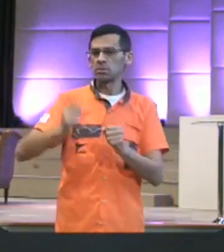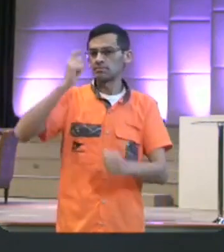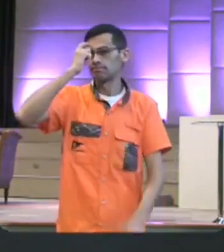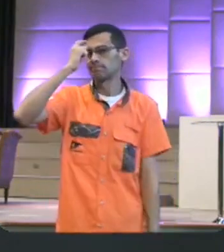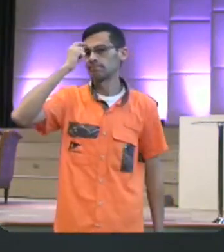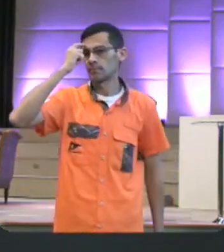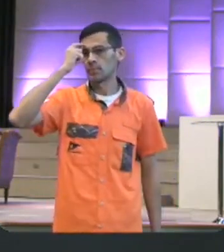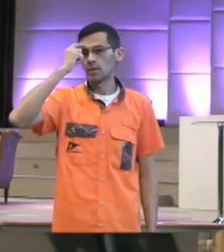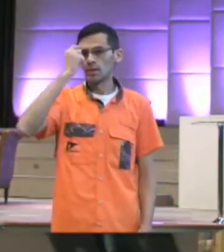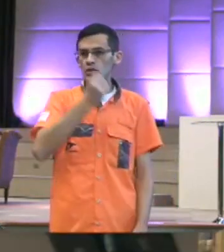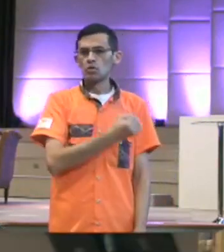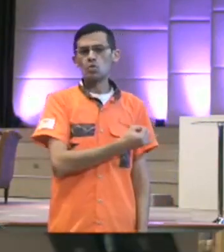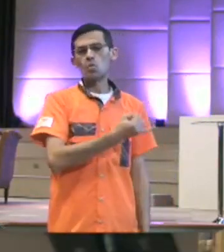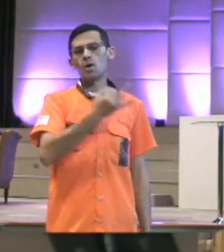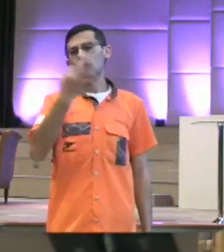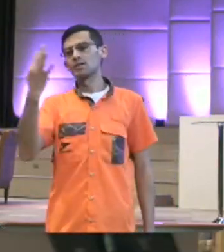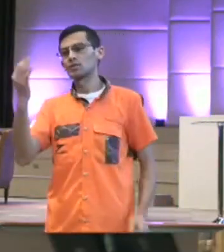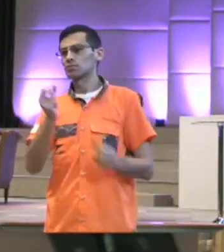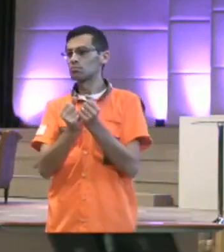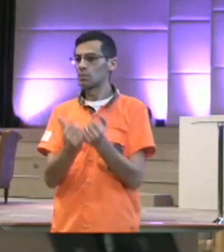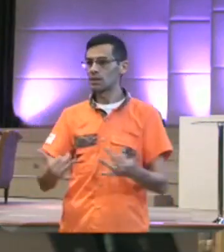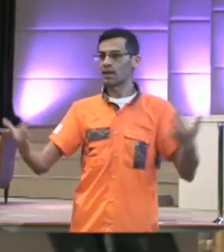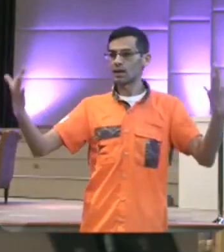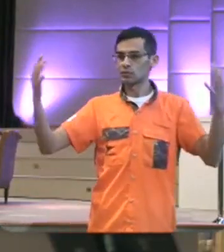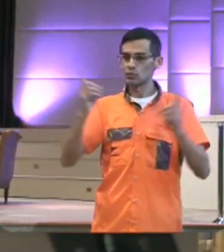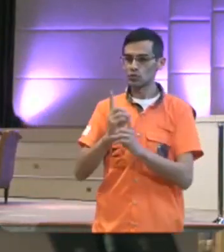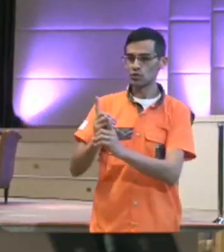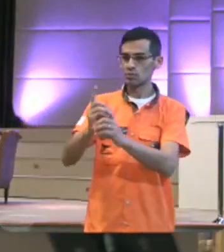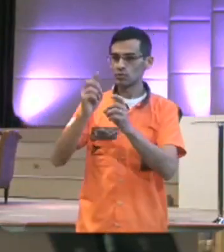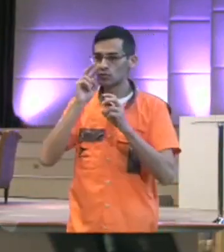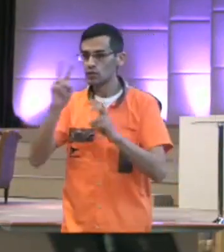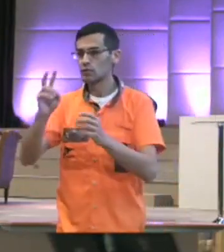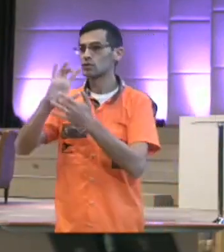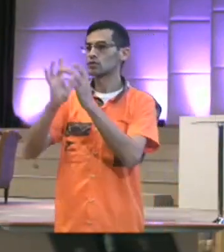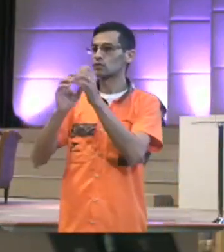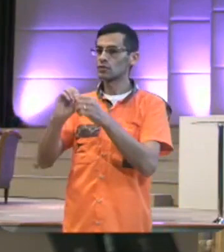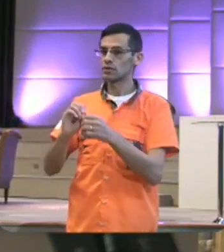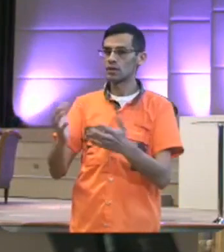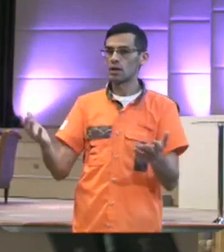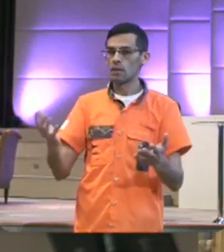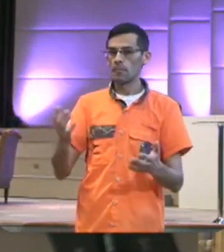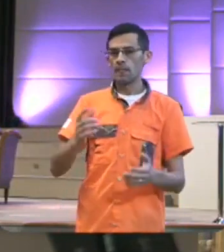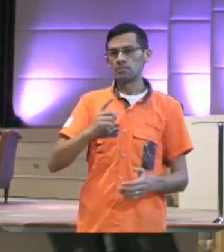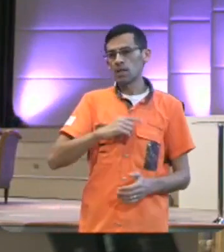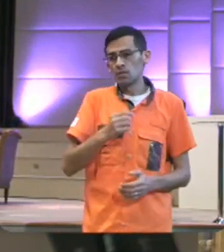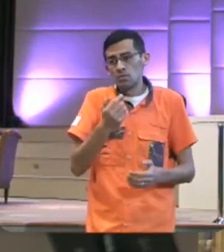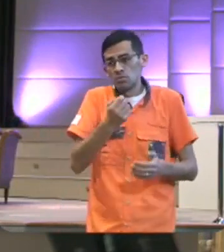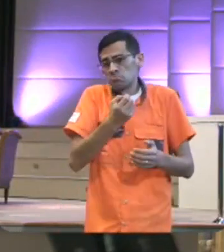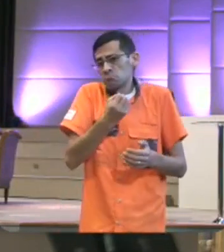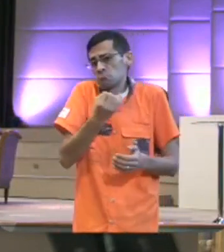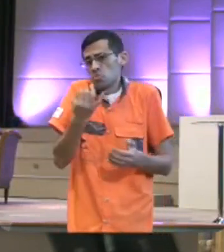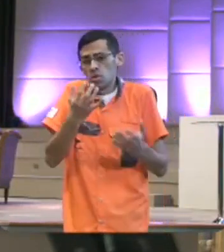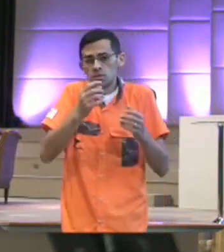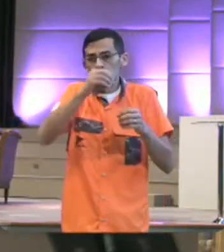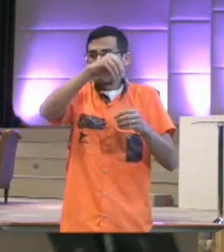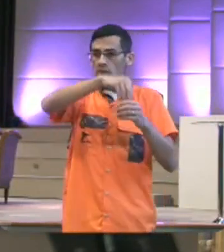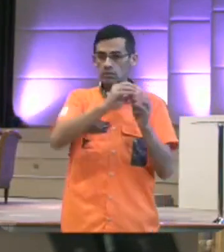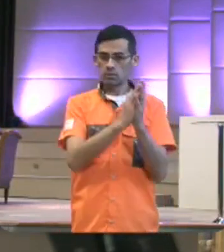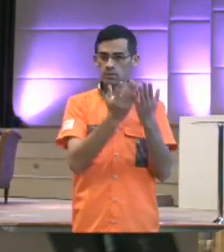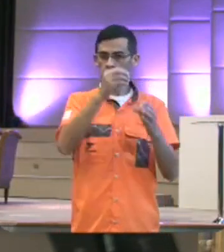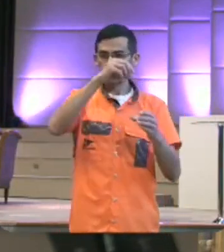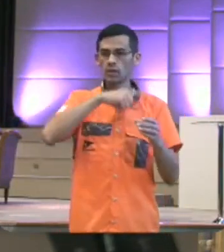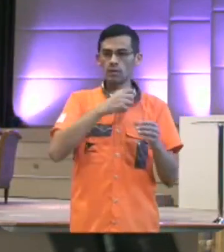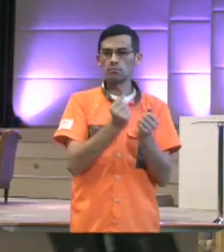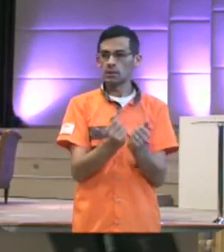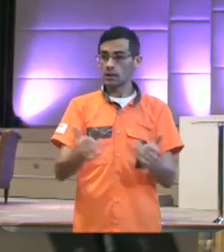imaginar quantos milagres esses discípulos viram? A gente tem alguns deles que estão registrados nas